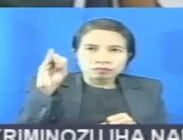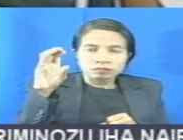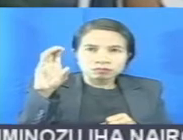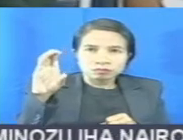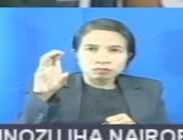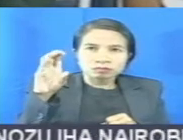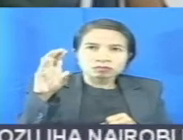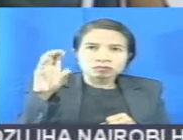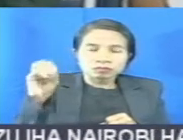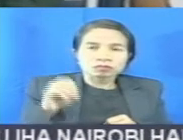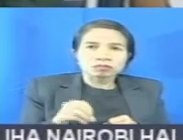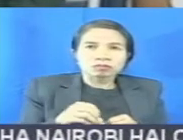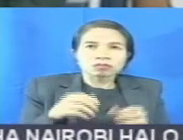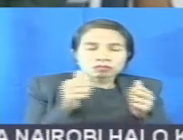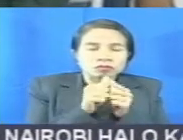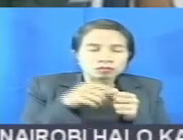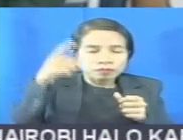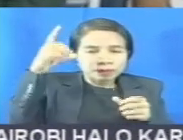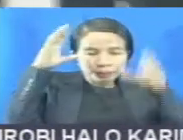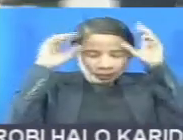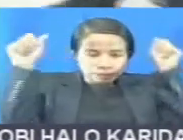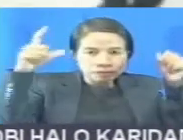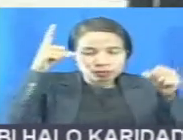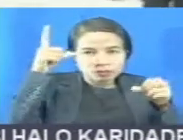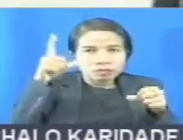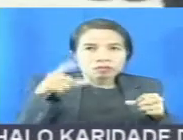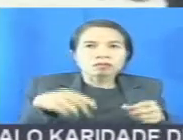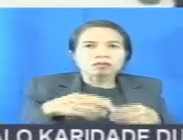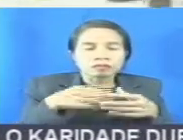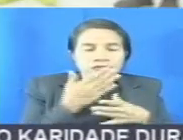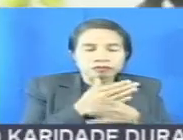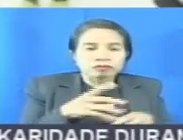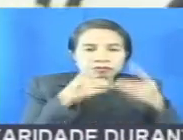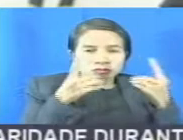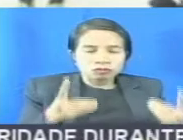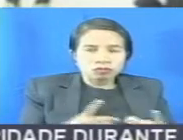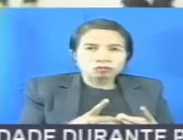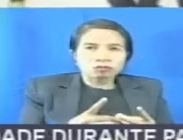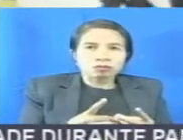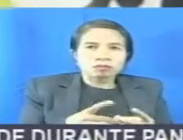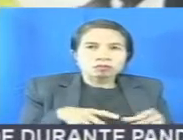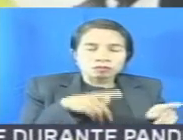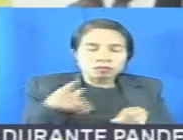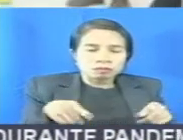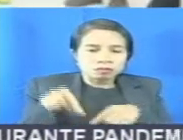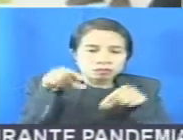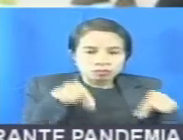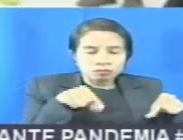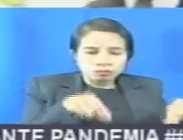República, Francisco Guterres Lolo, hakarak fahe doming ho uankiak no labarik sira, nebe ho condição